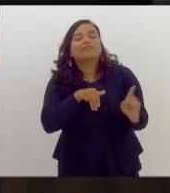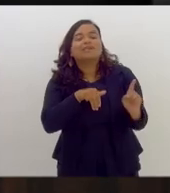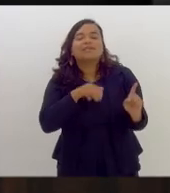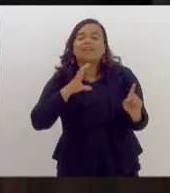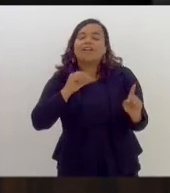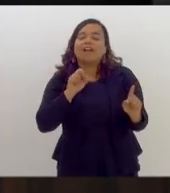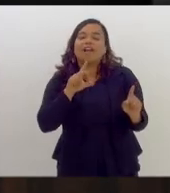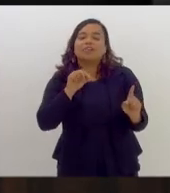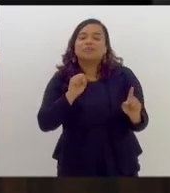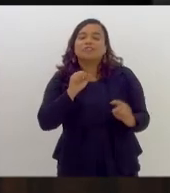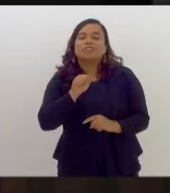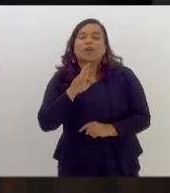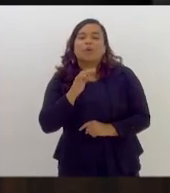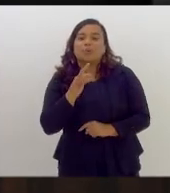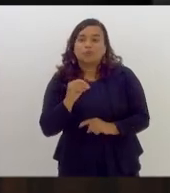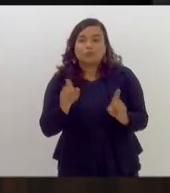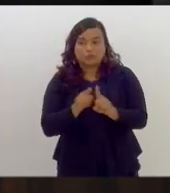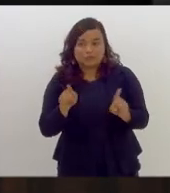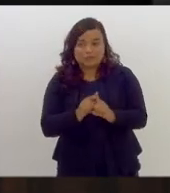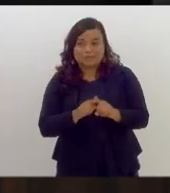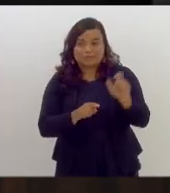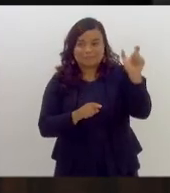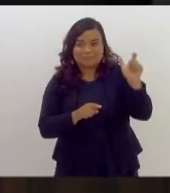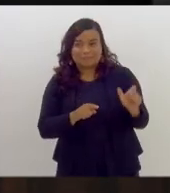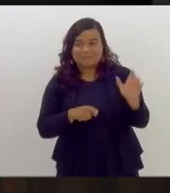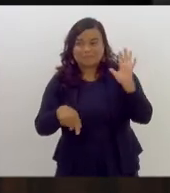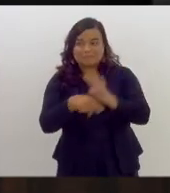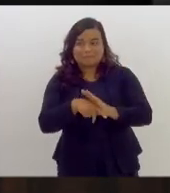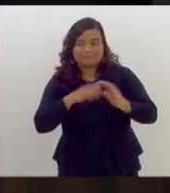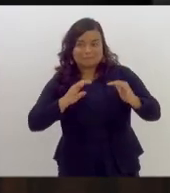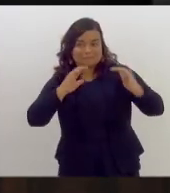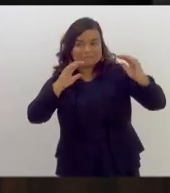Carlos Augusto, e o nosso imperador de Madureira,